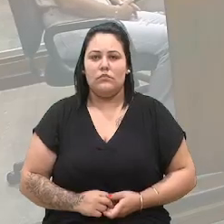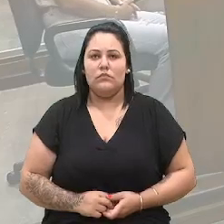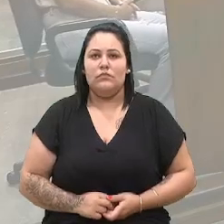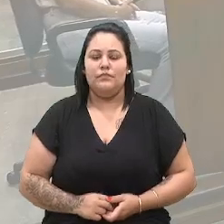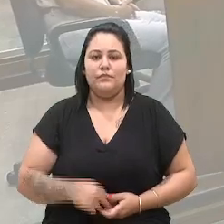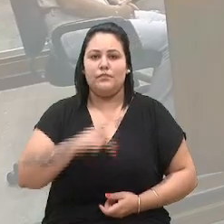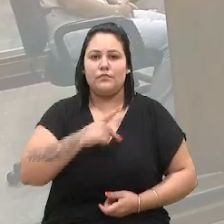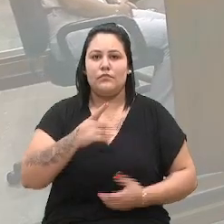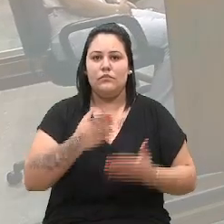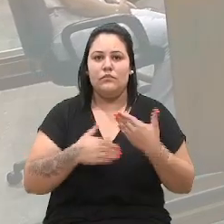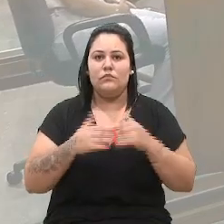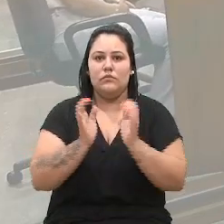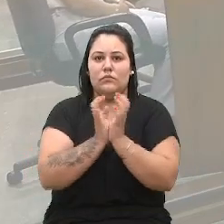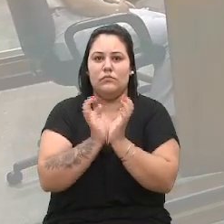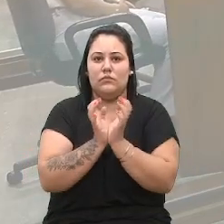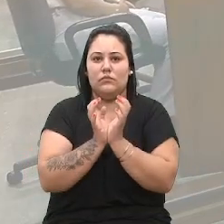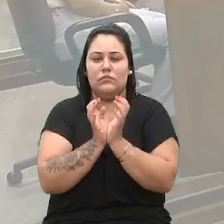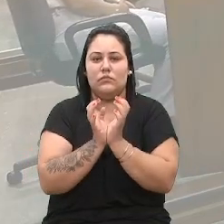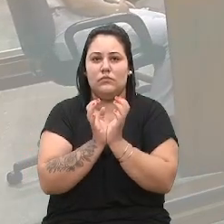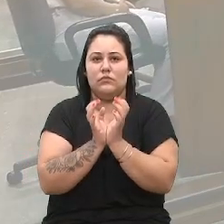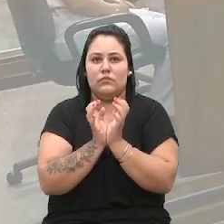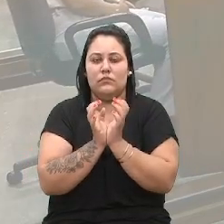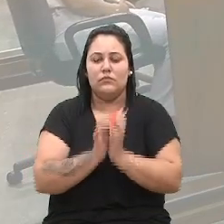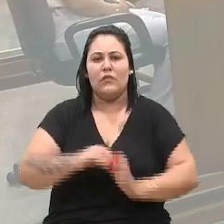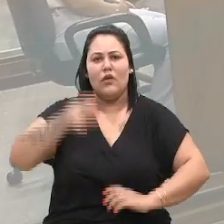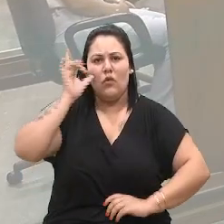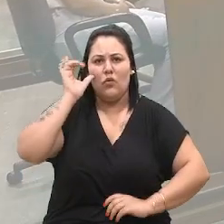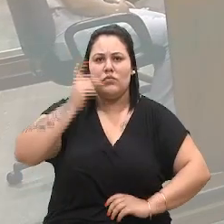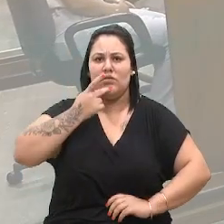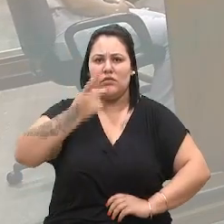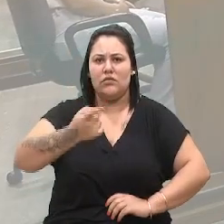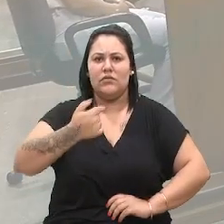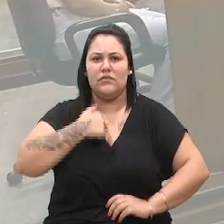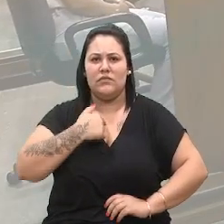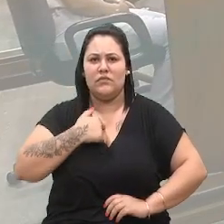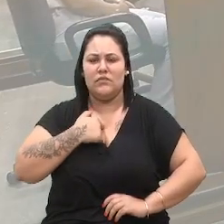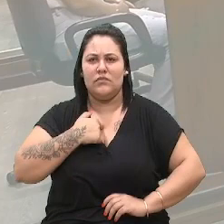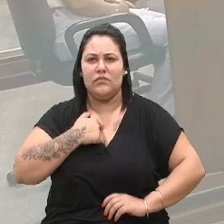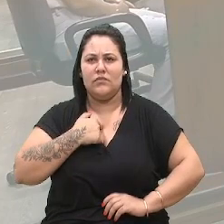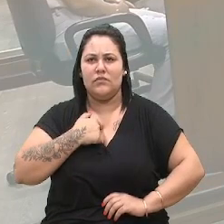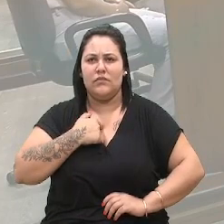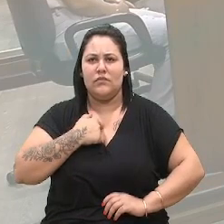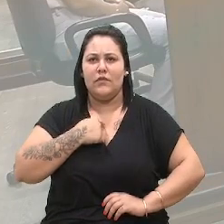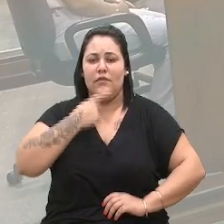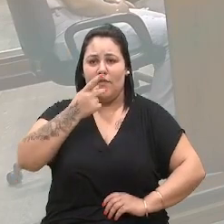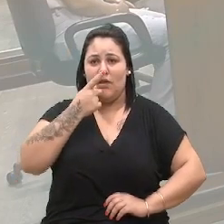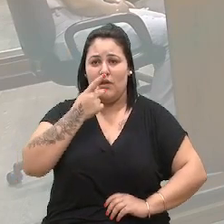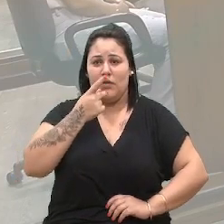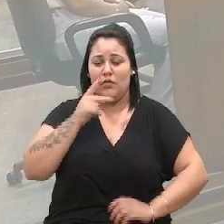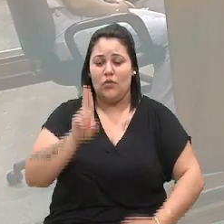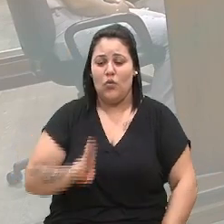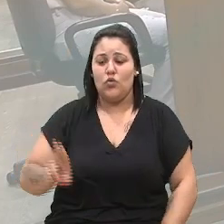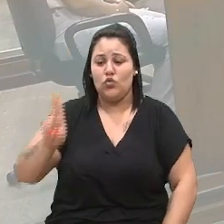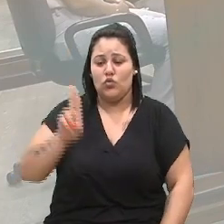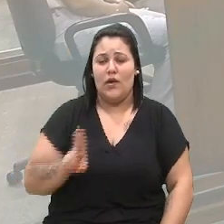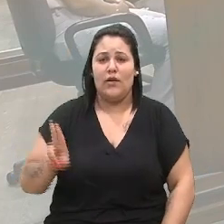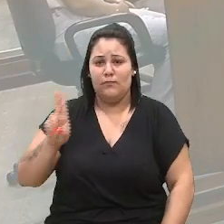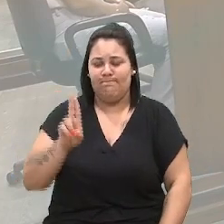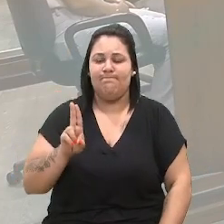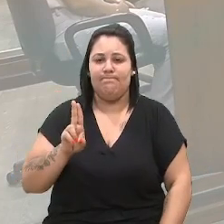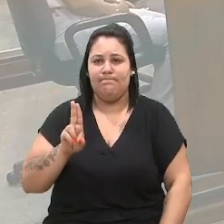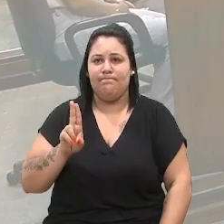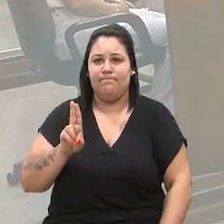Caros colegas, ontem eu falei sobre sobre usuário, cliente